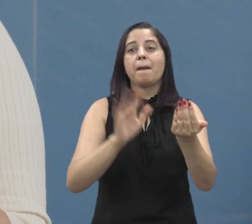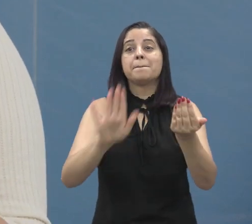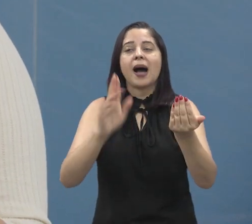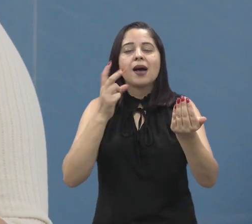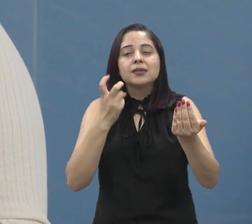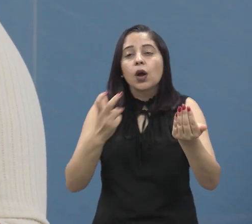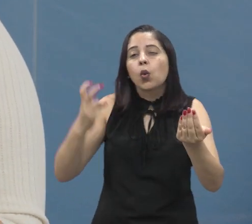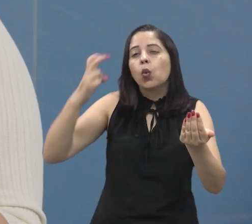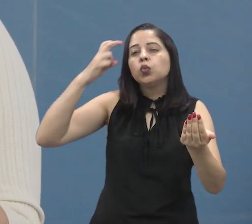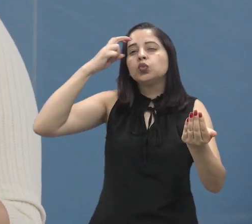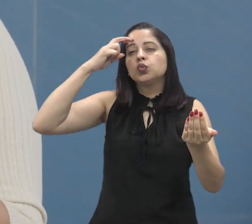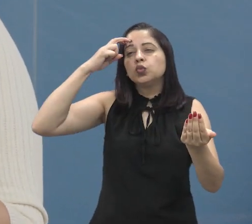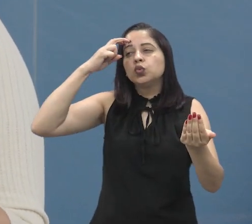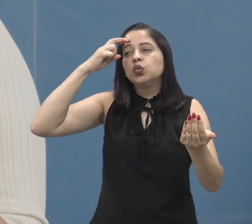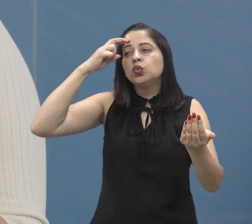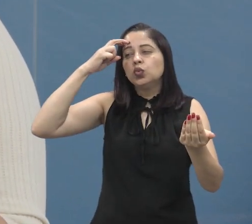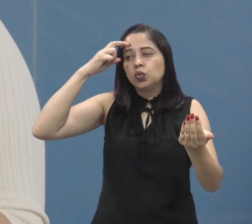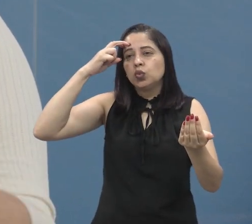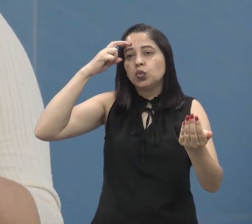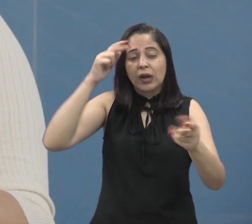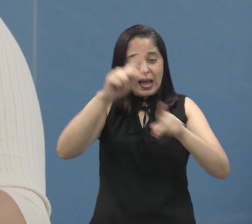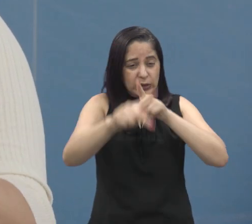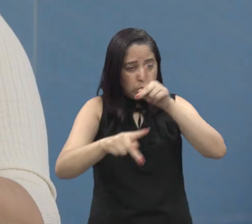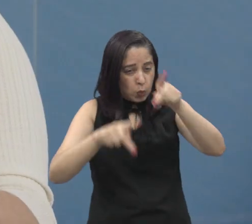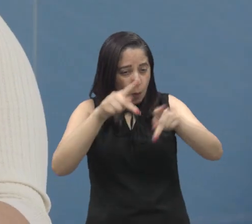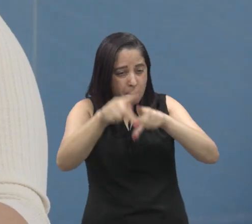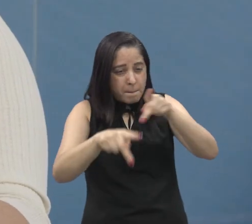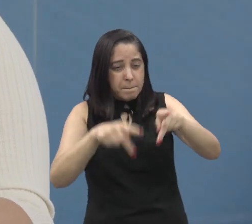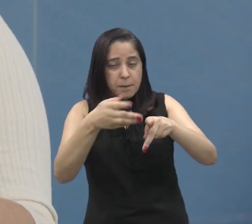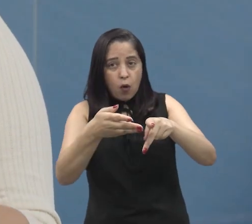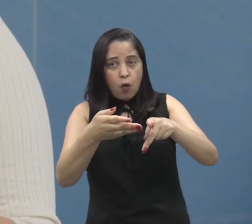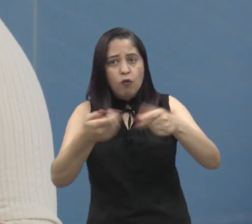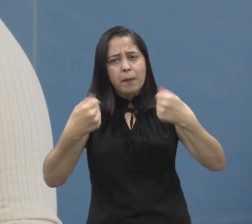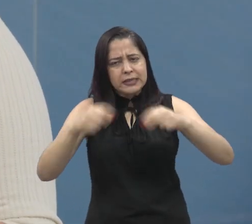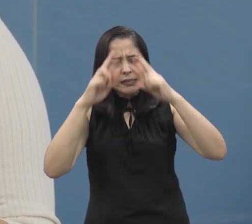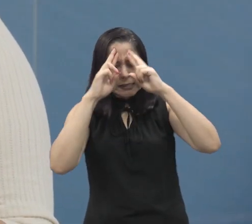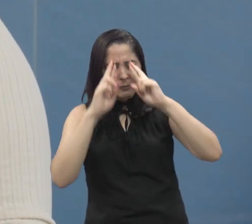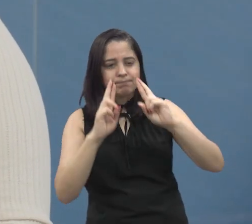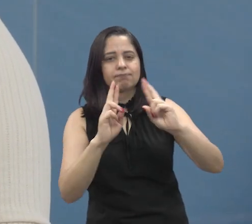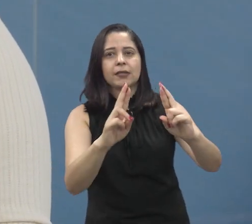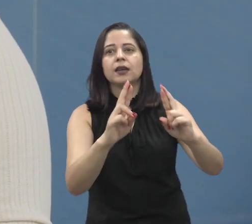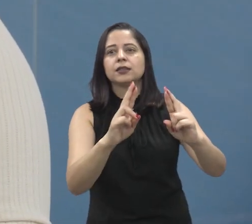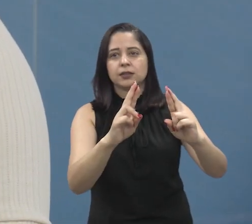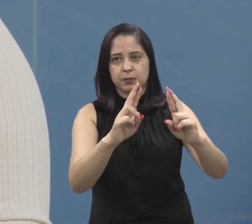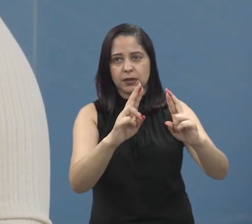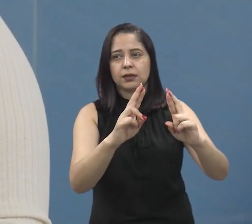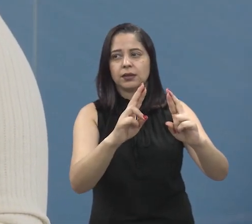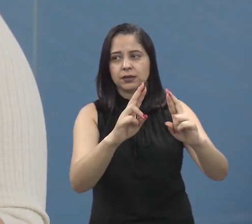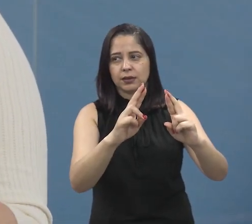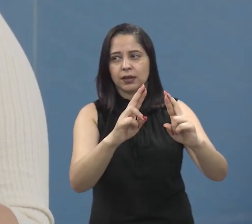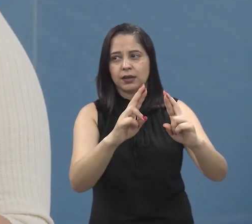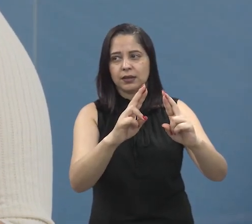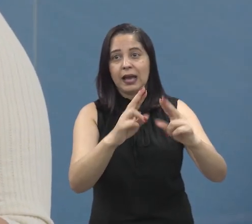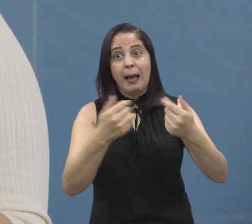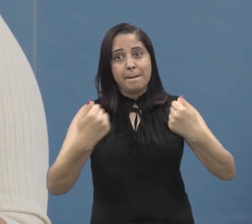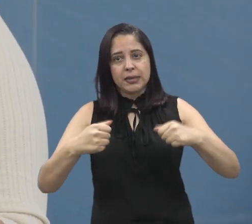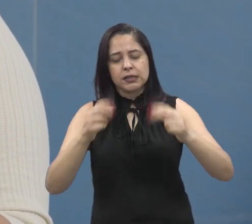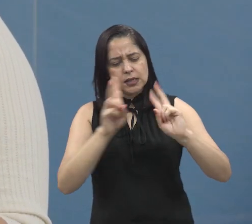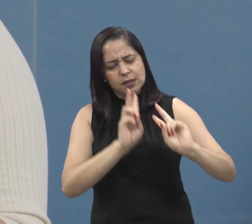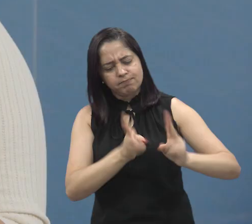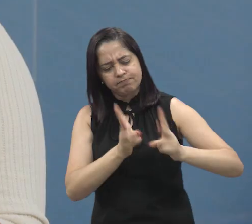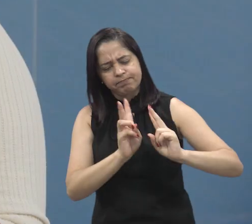a cultura, a cultura daquele povo tem que ser respeitada. Ela precisa